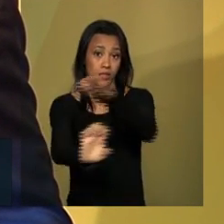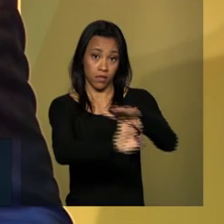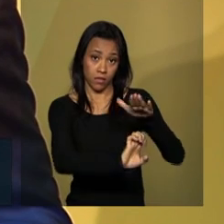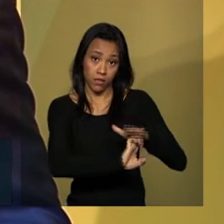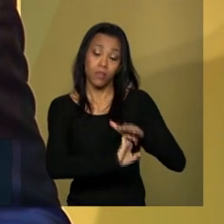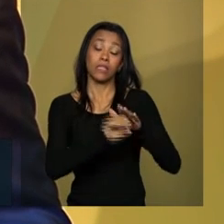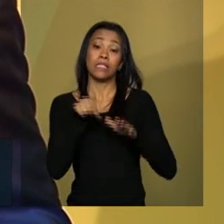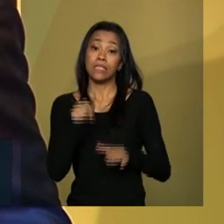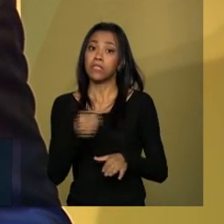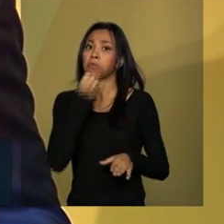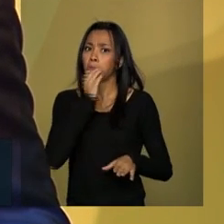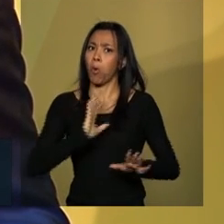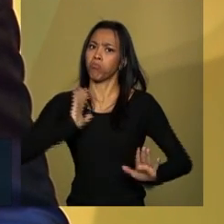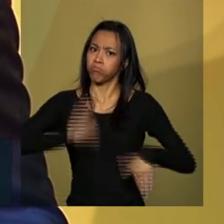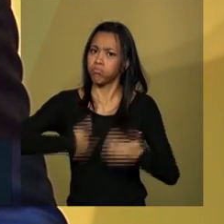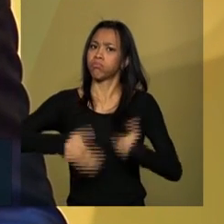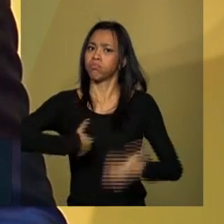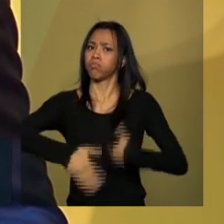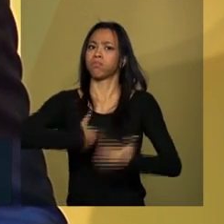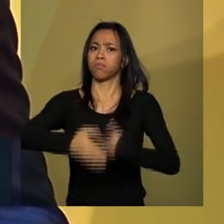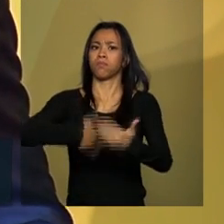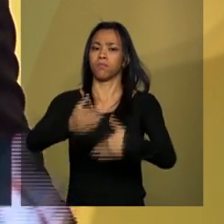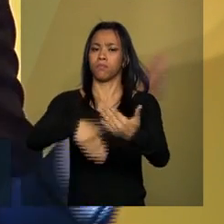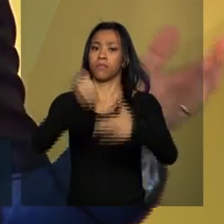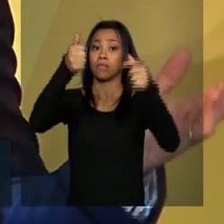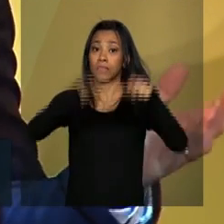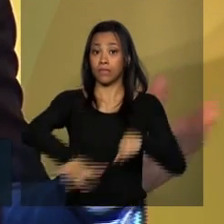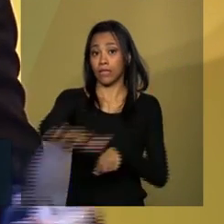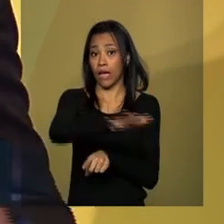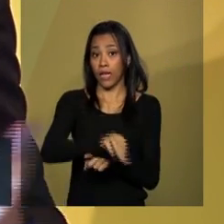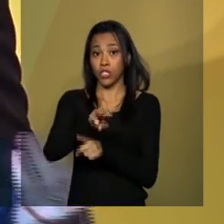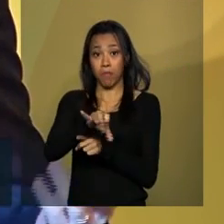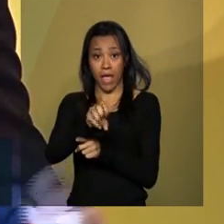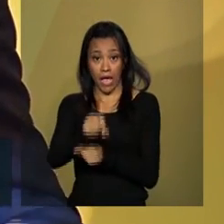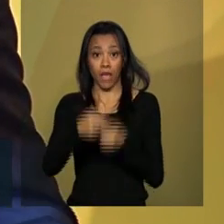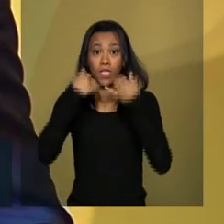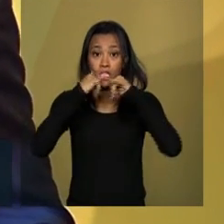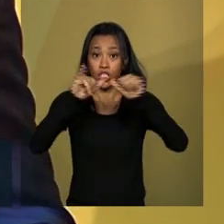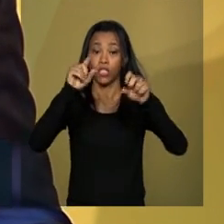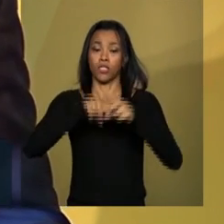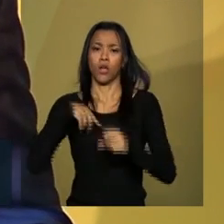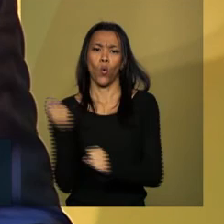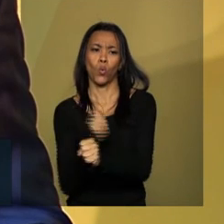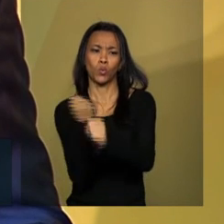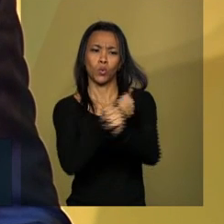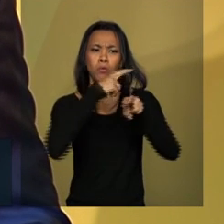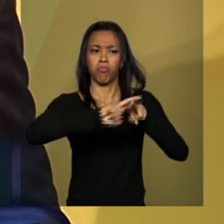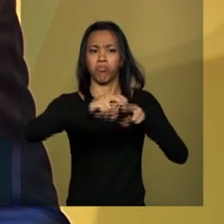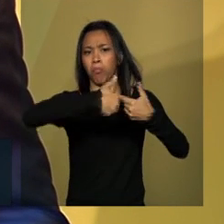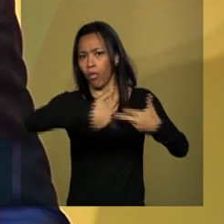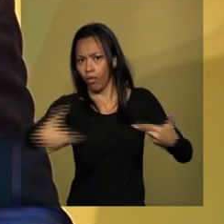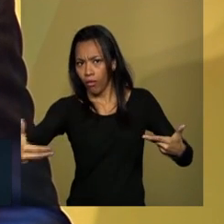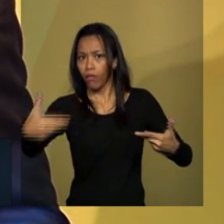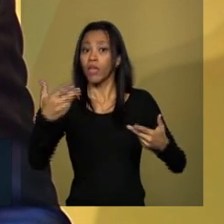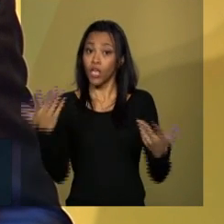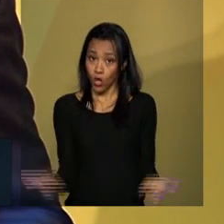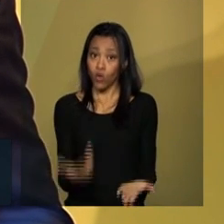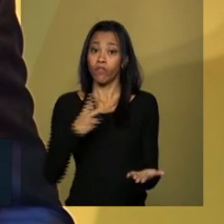serem cumpridos nessa área, mercados, energia, infraestrutura, assim como outras, como veremos